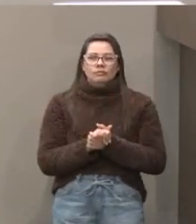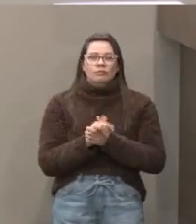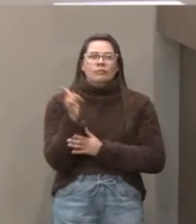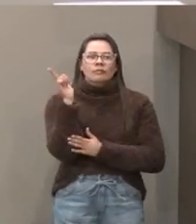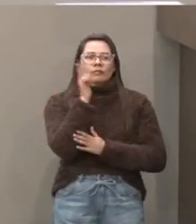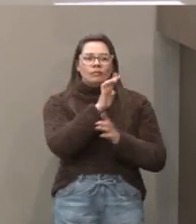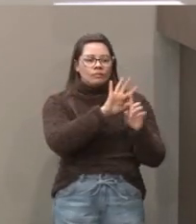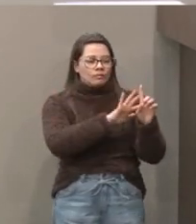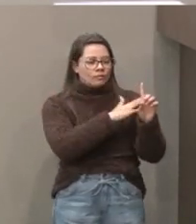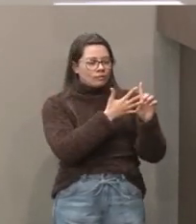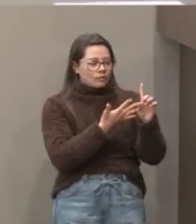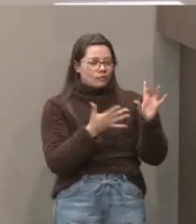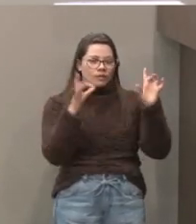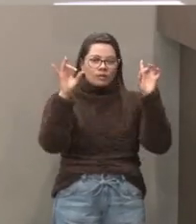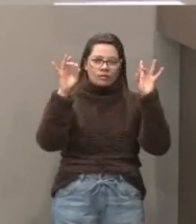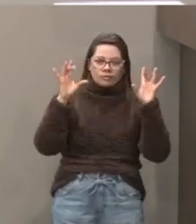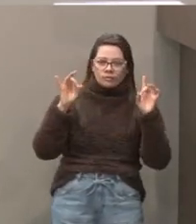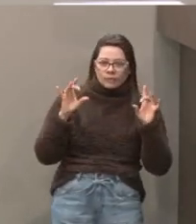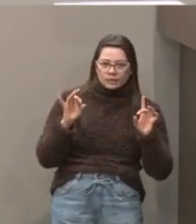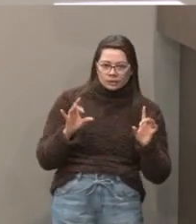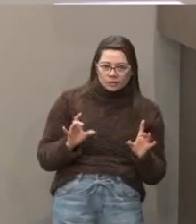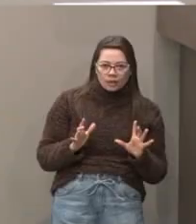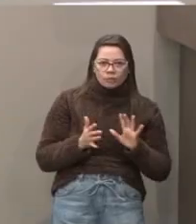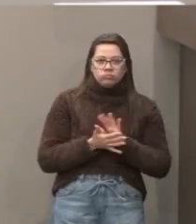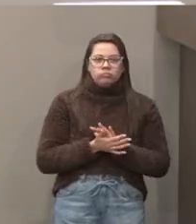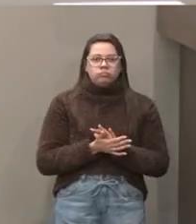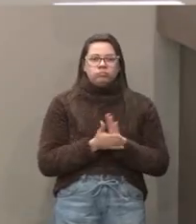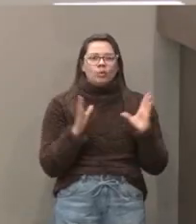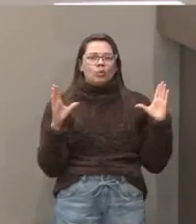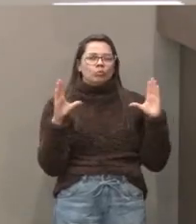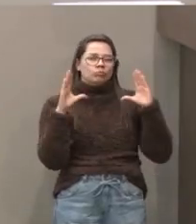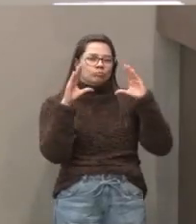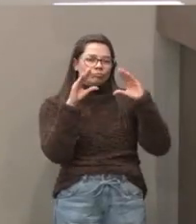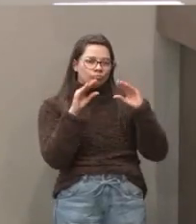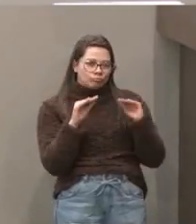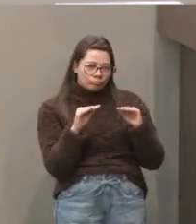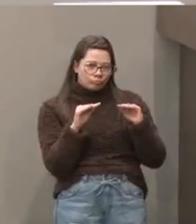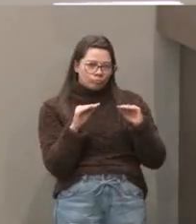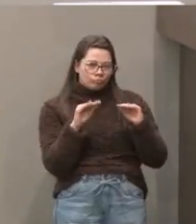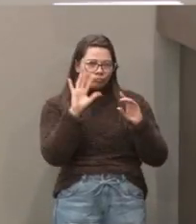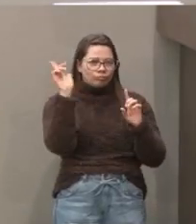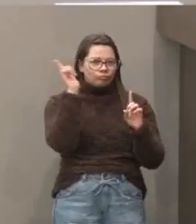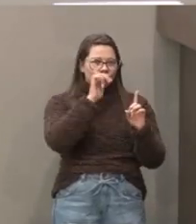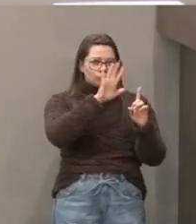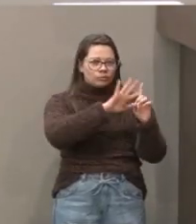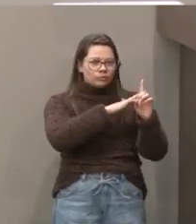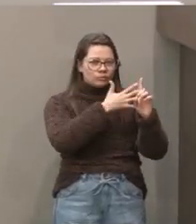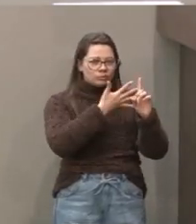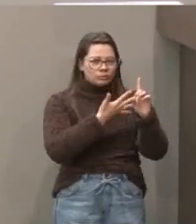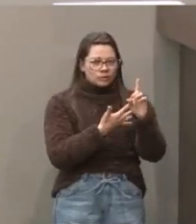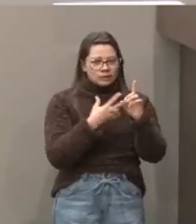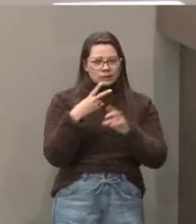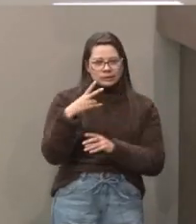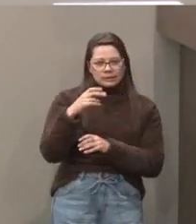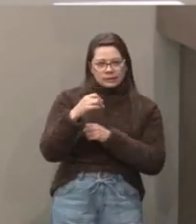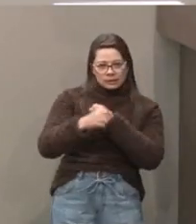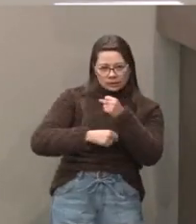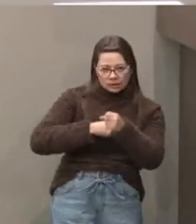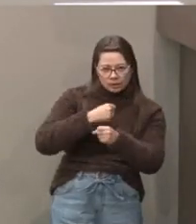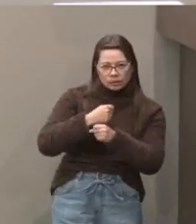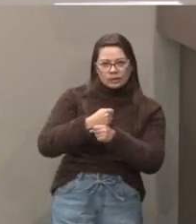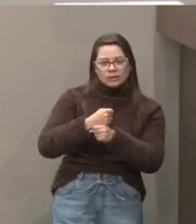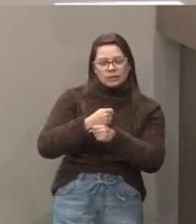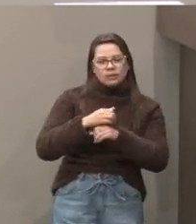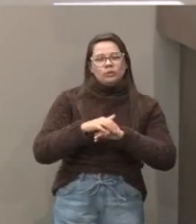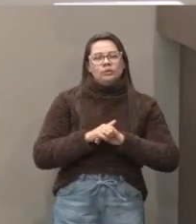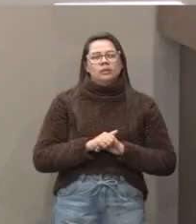para uma homenagem muito especial. Uma noite para celebrar 50